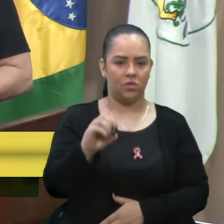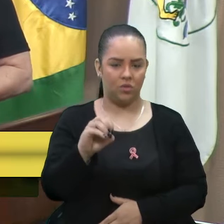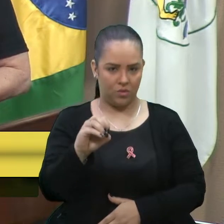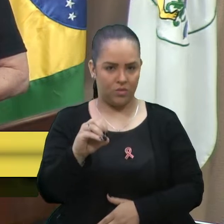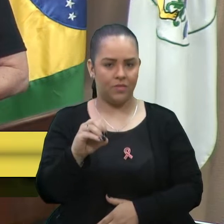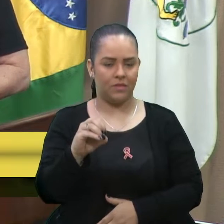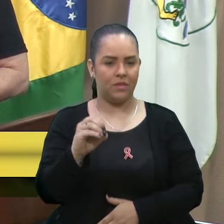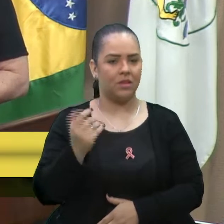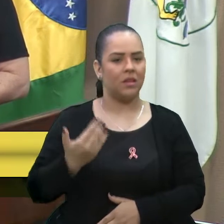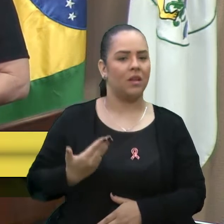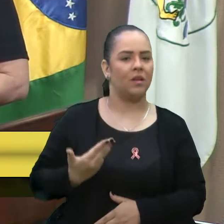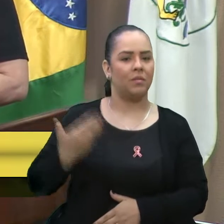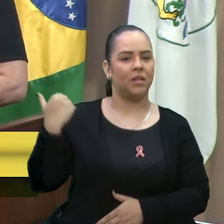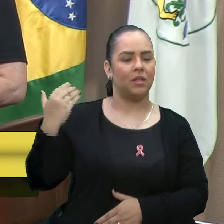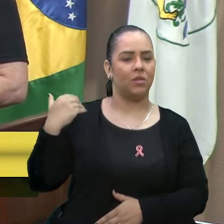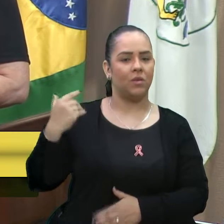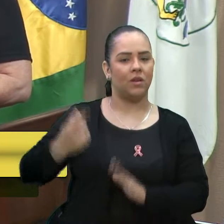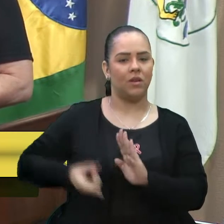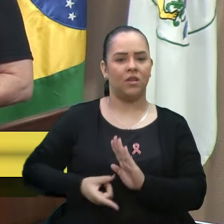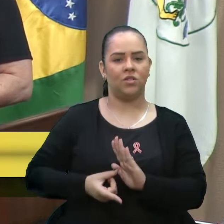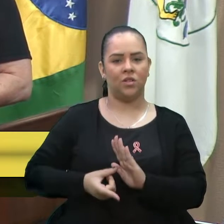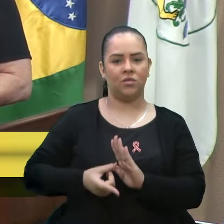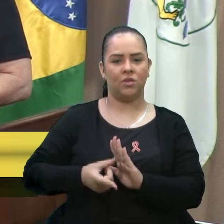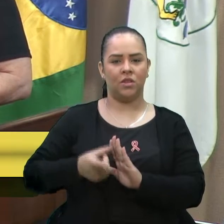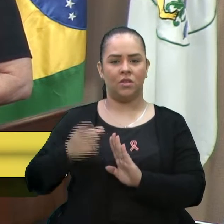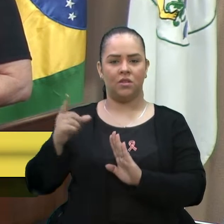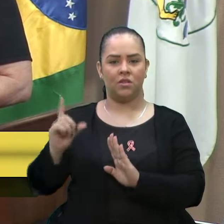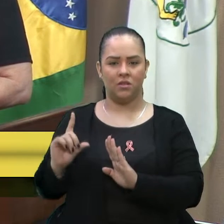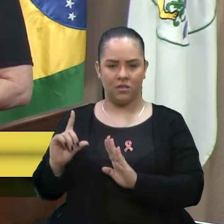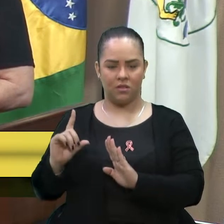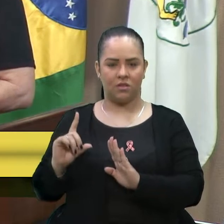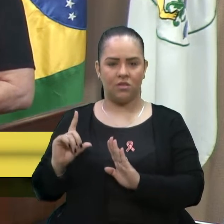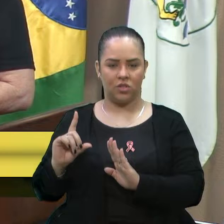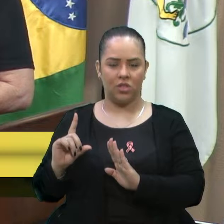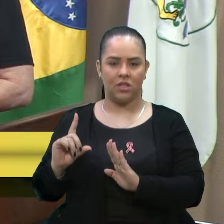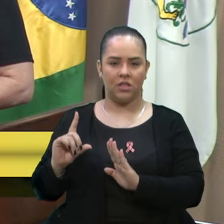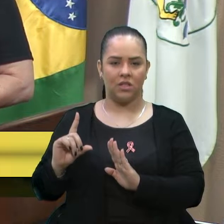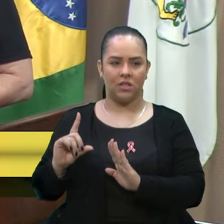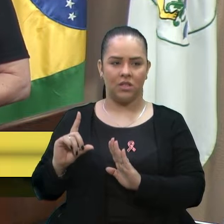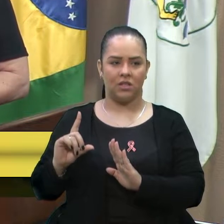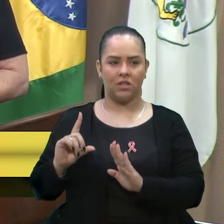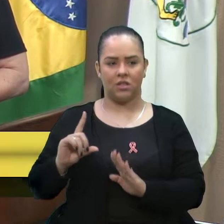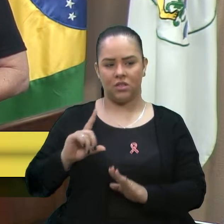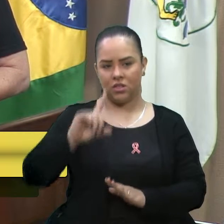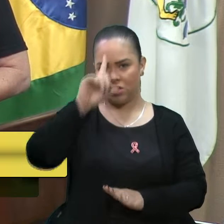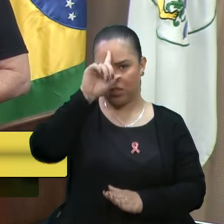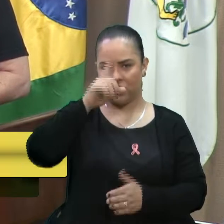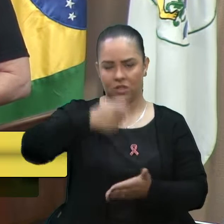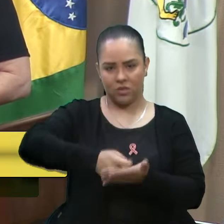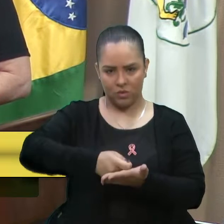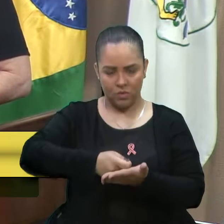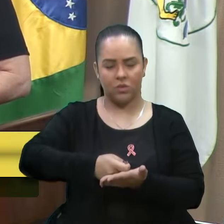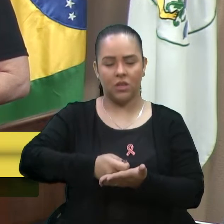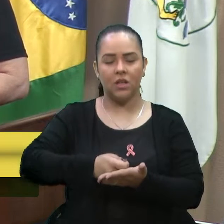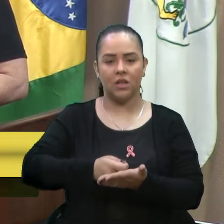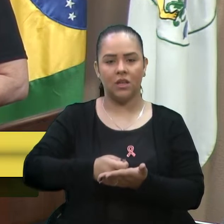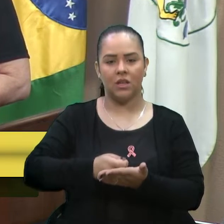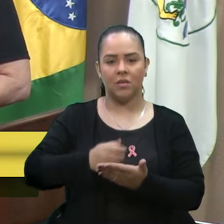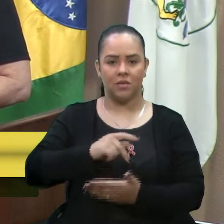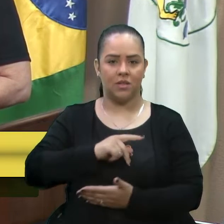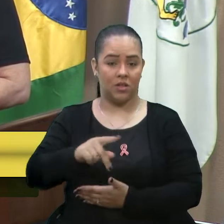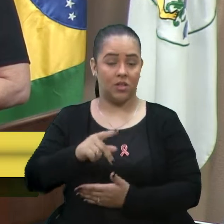que antes da ditadura presidiu a associação, o Edivino Berti, que foi o presidente da associação